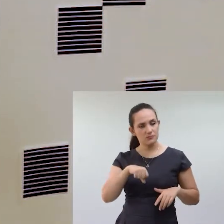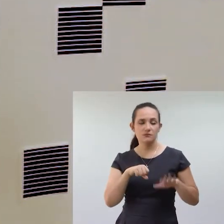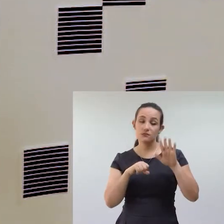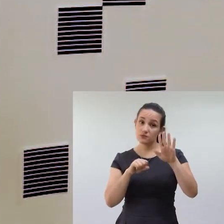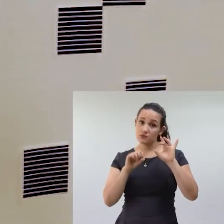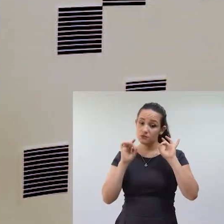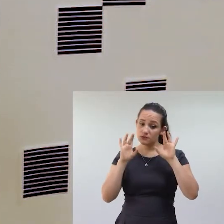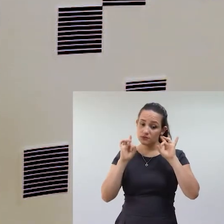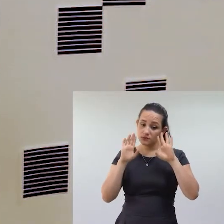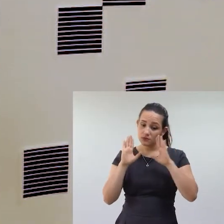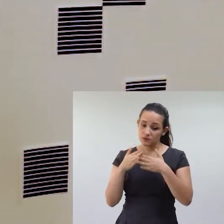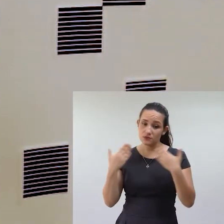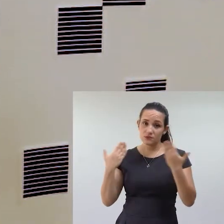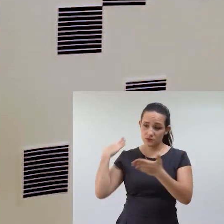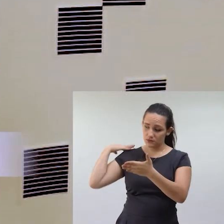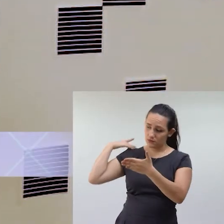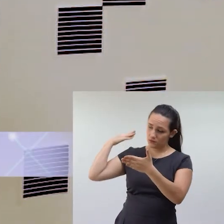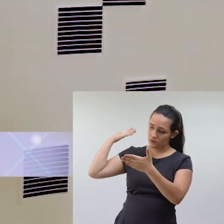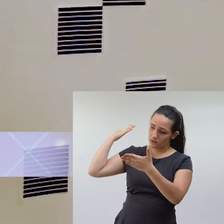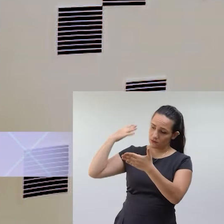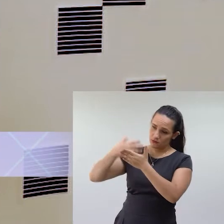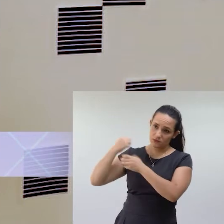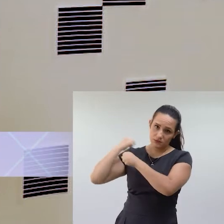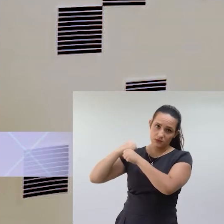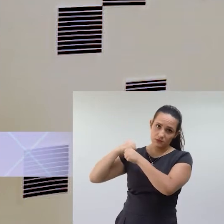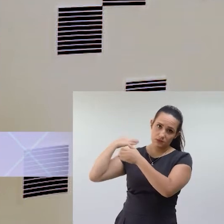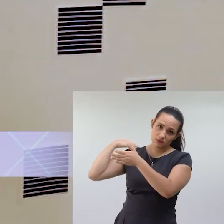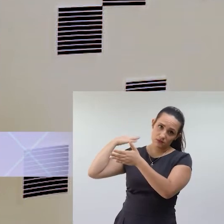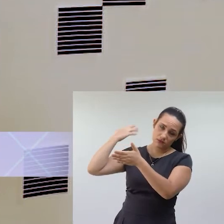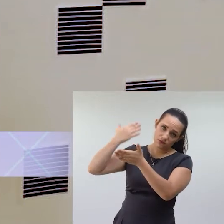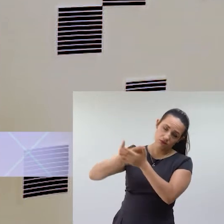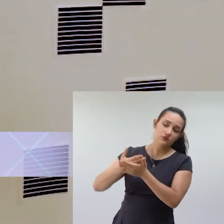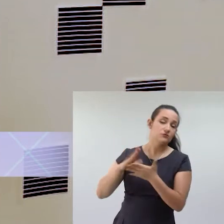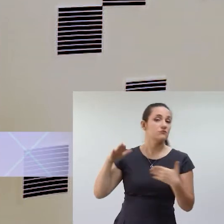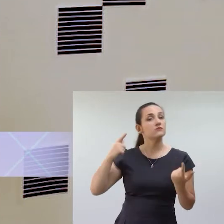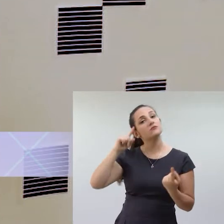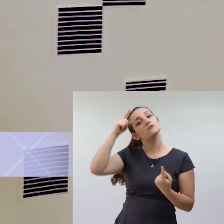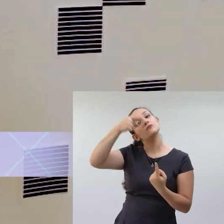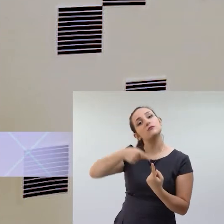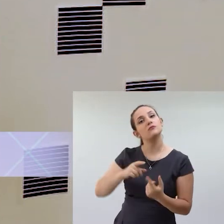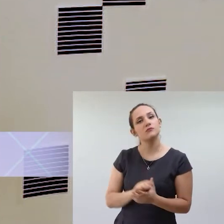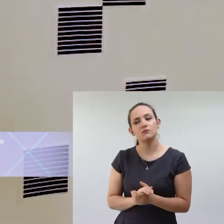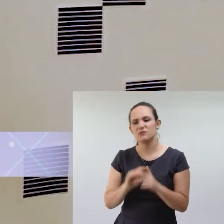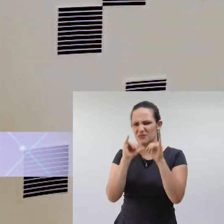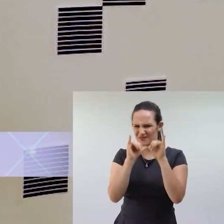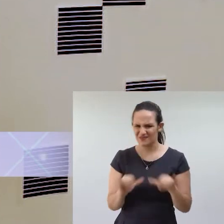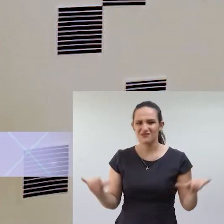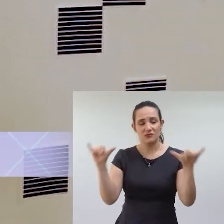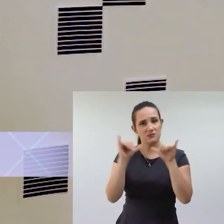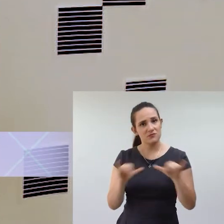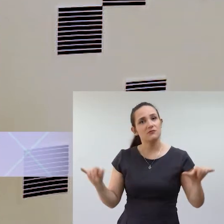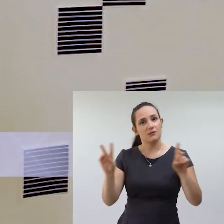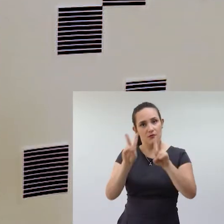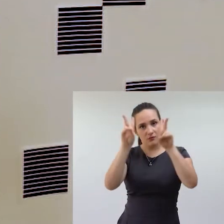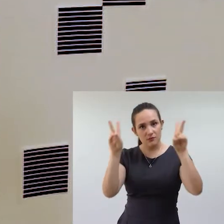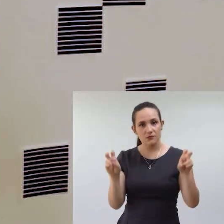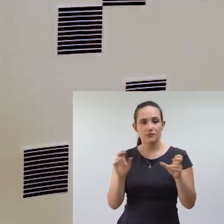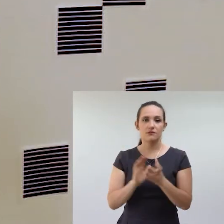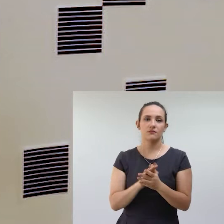atuado, especialmente nos últimos anos, no sentido de difundir o